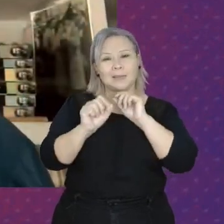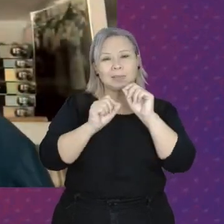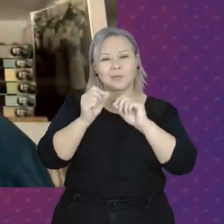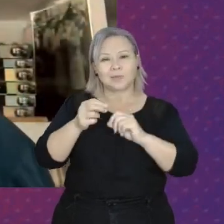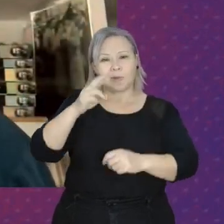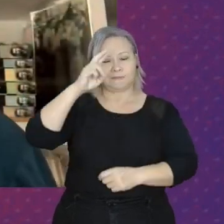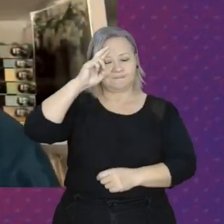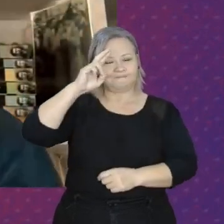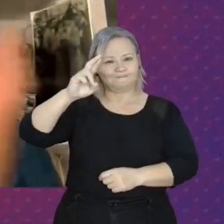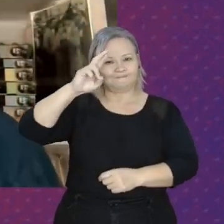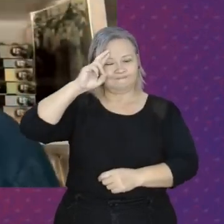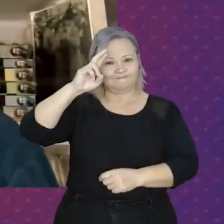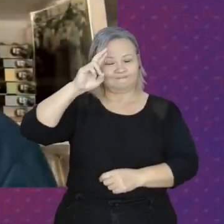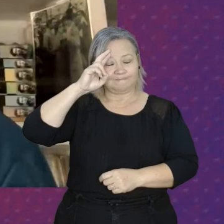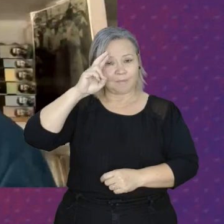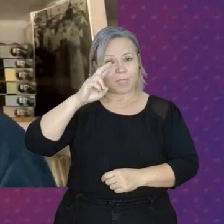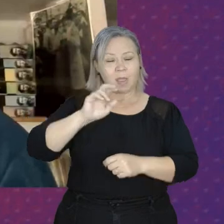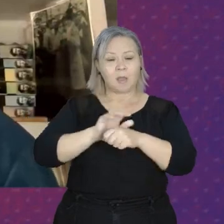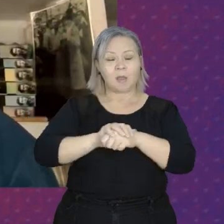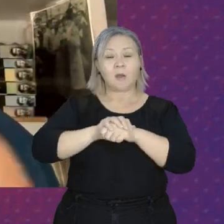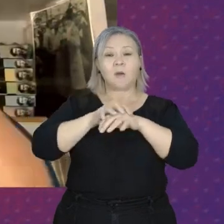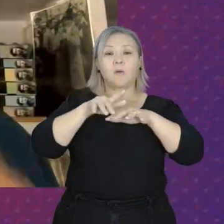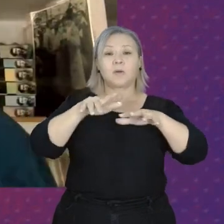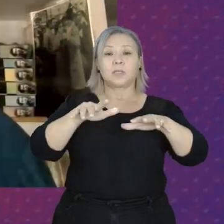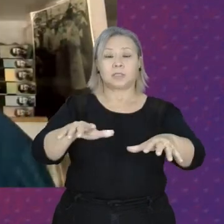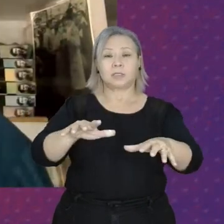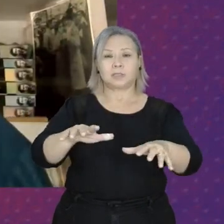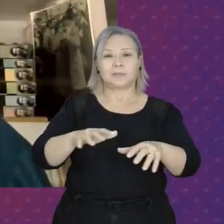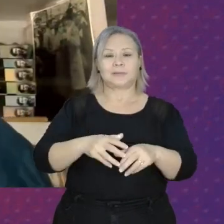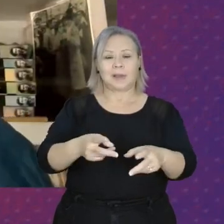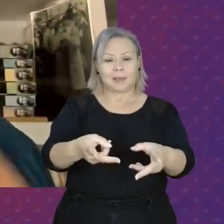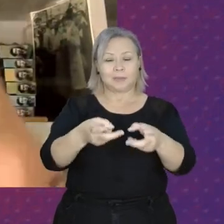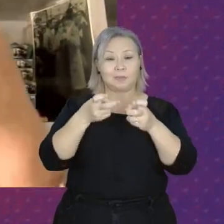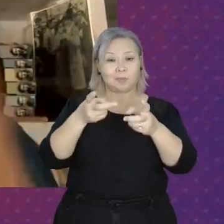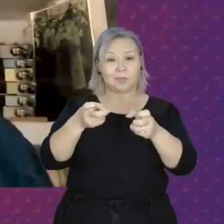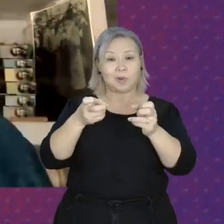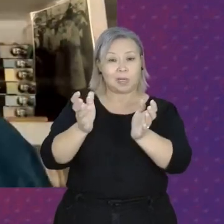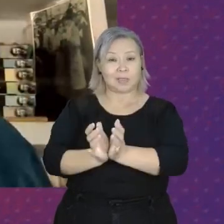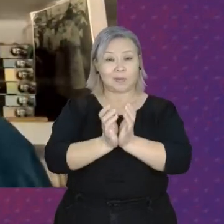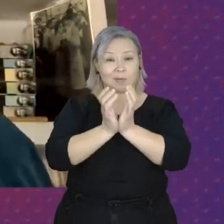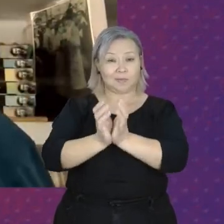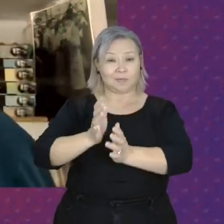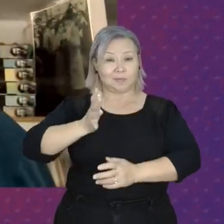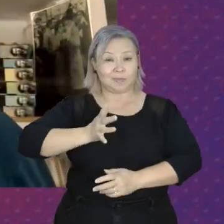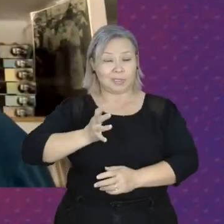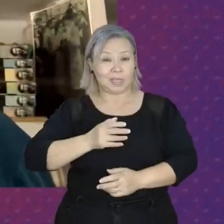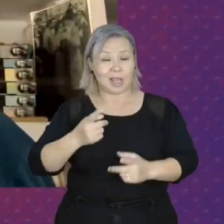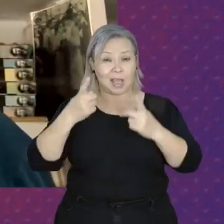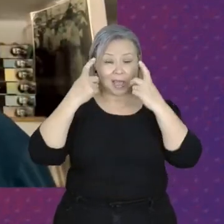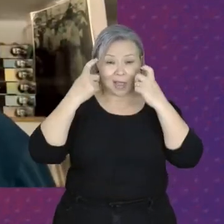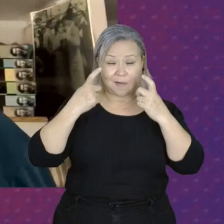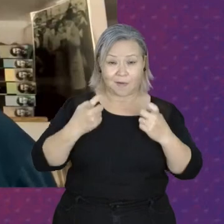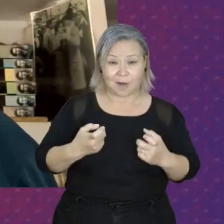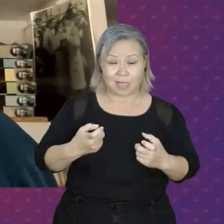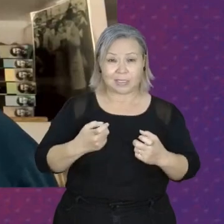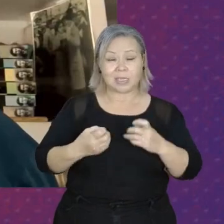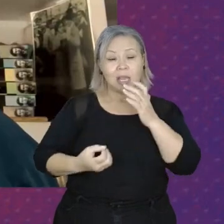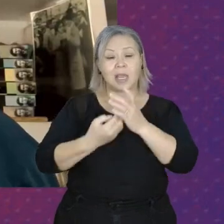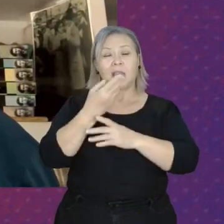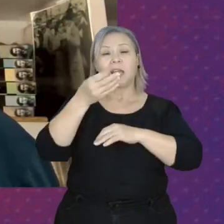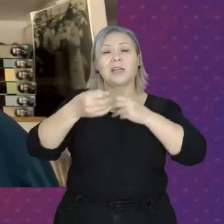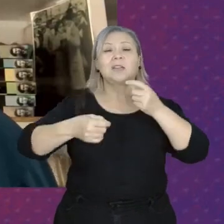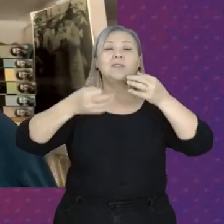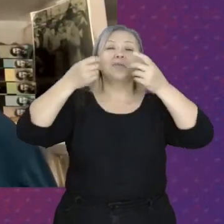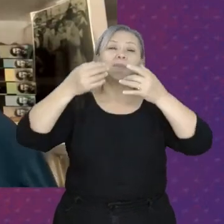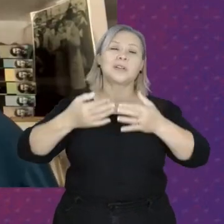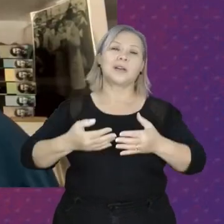dominação. O colonialismo, a exploração de classe, a violência, elas criam explicações